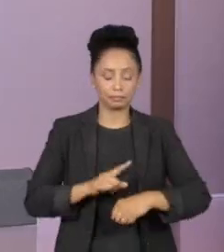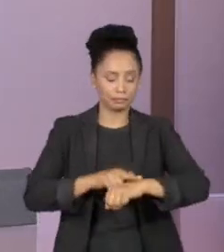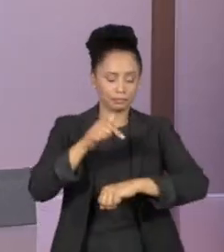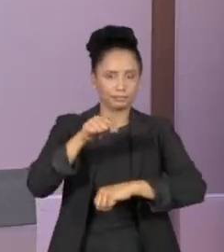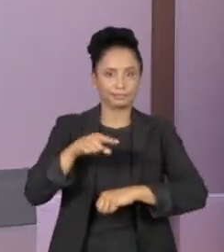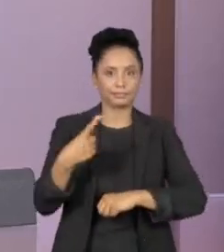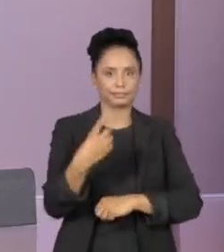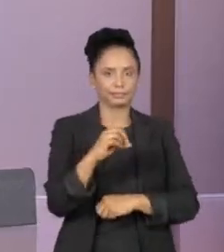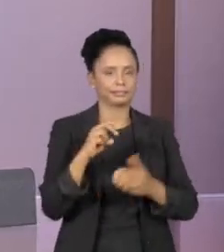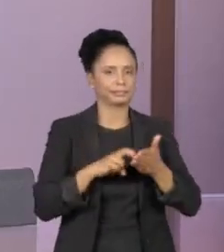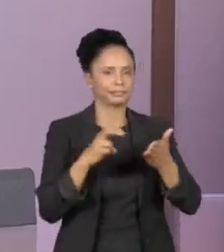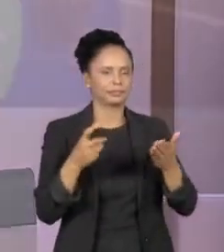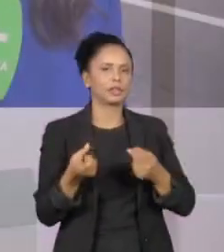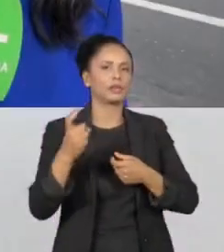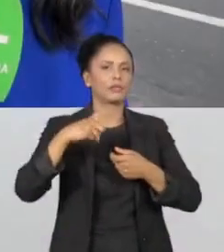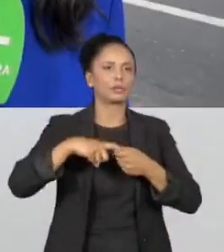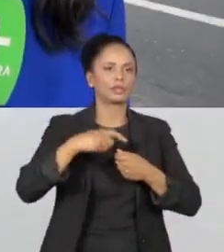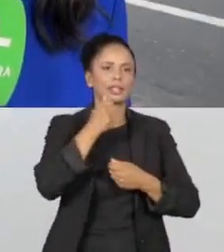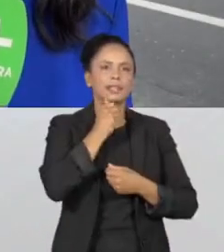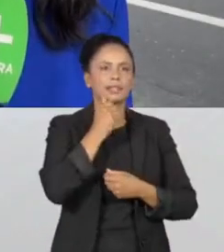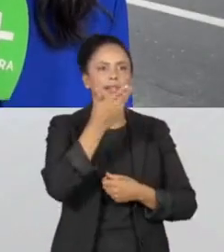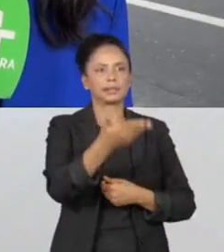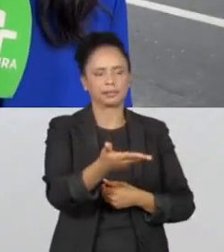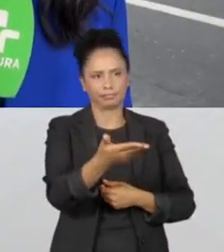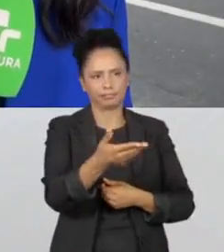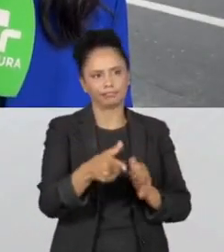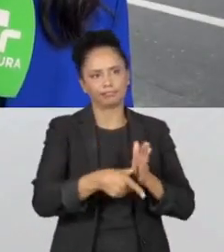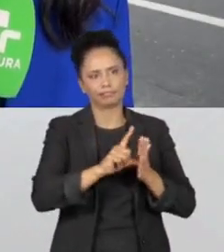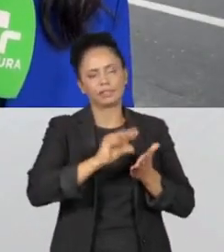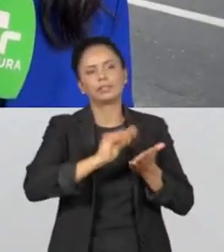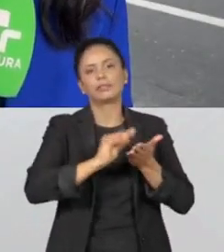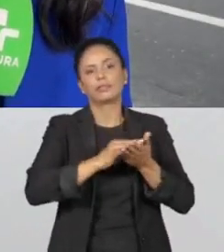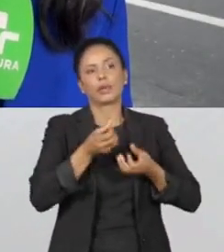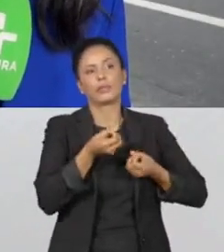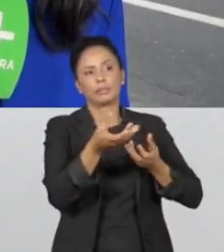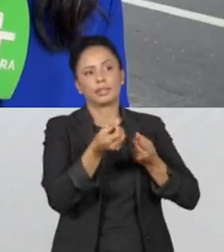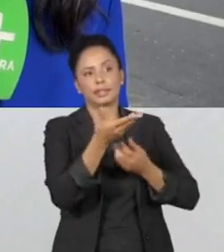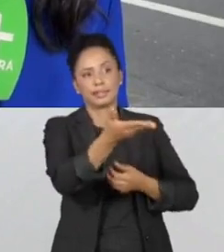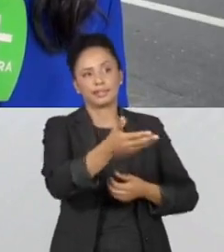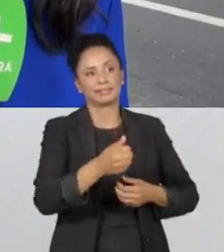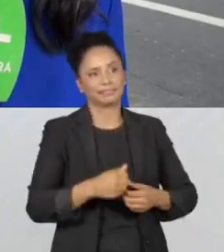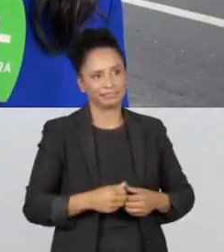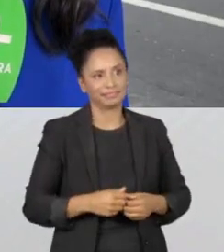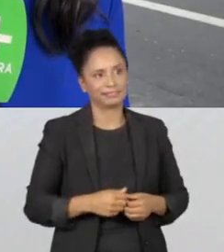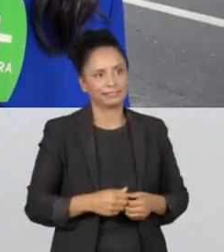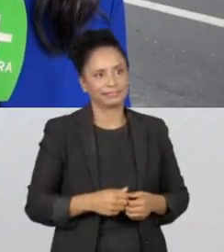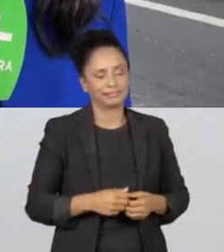Vamos voltar a falar com a repórter Aline Porcina, que ela continua com as informações. Aline.